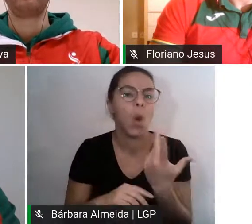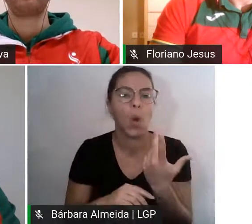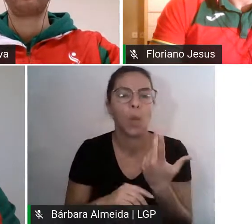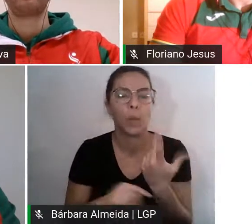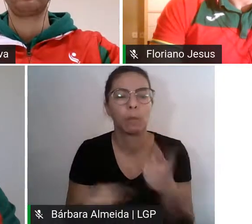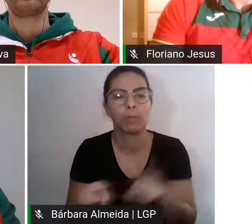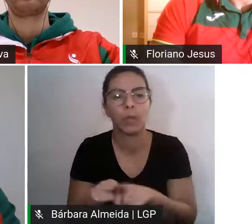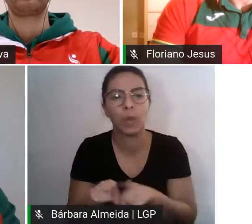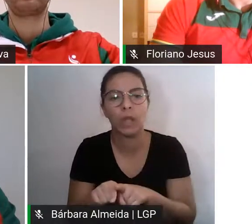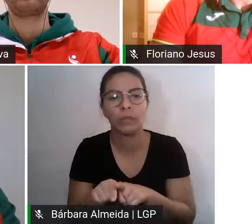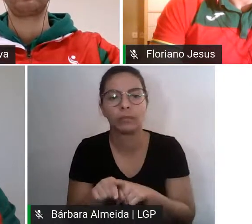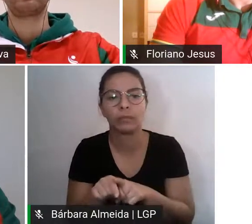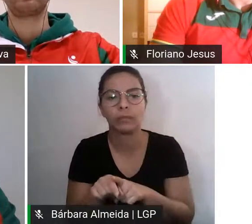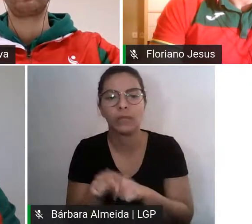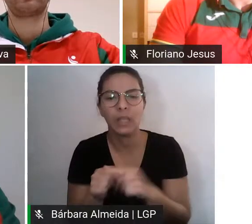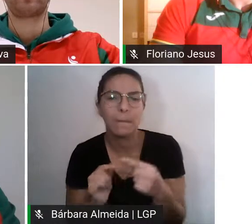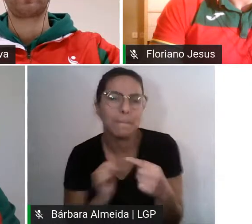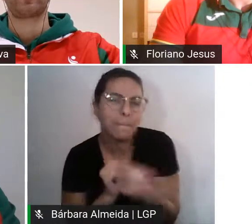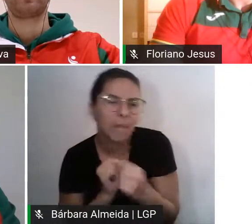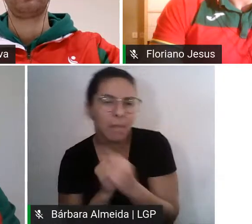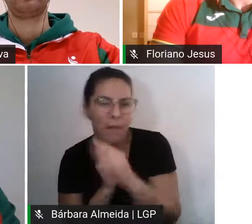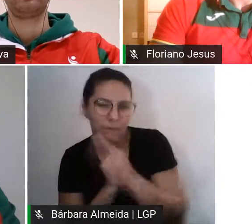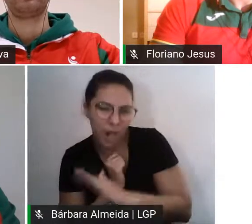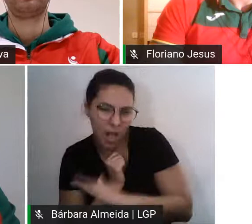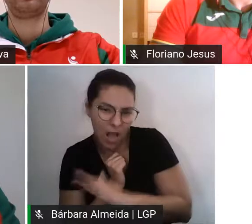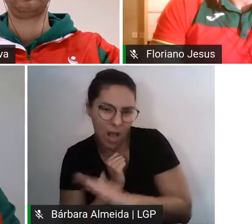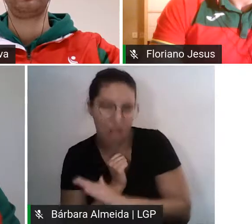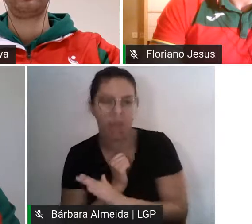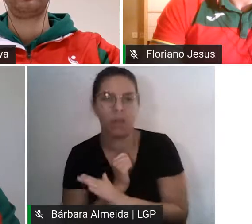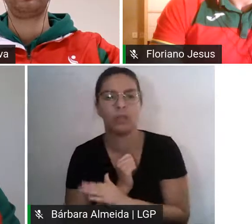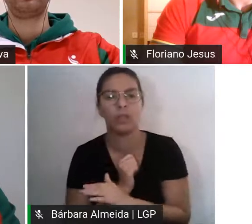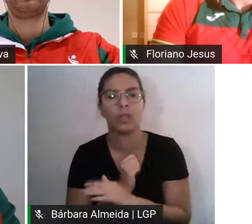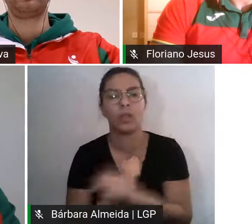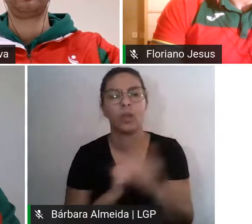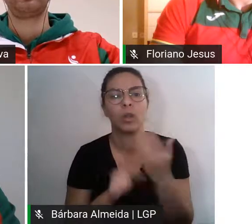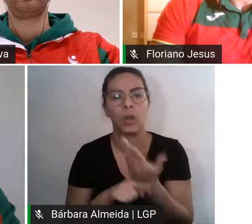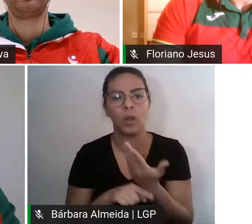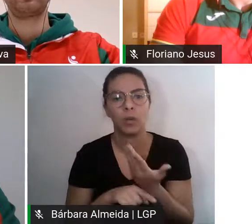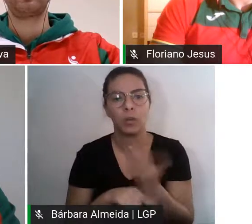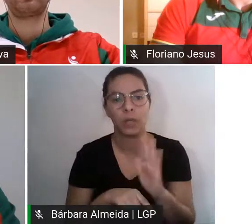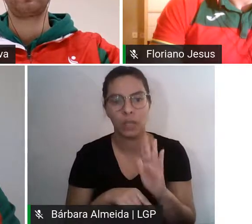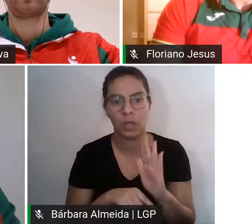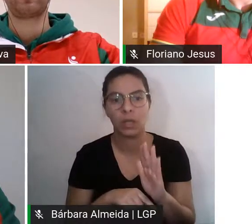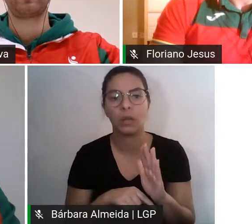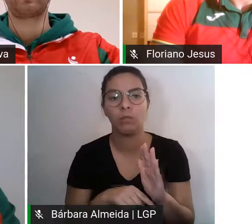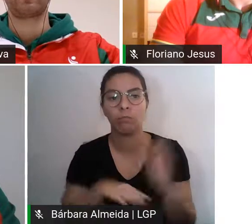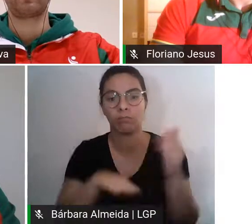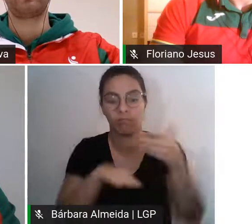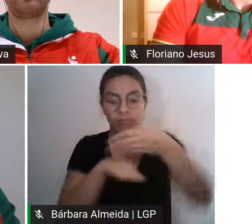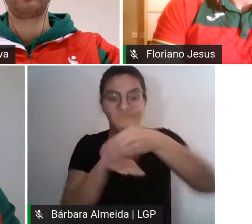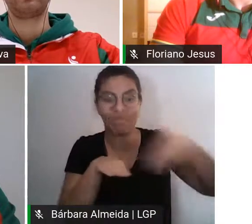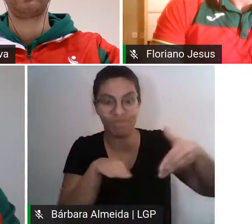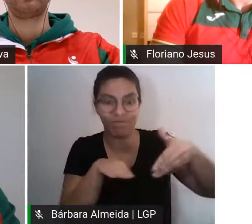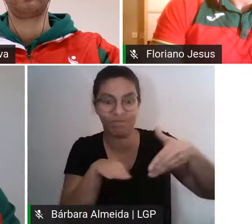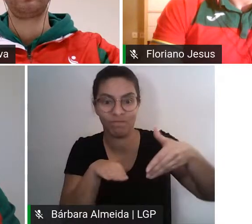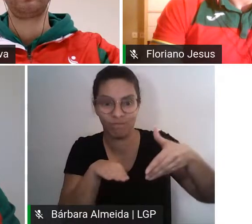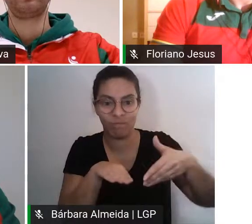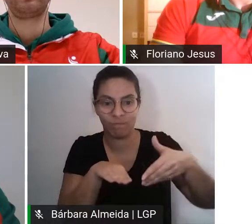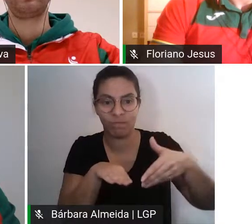a incapacidade mínima vai em termos de amputação é se faltar o primeiro raio do primeiro dedo do pé, dedo grande,